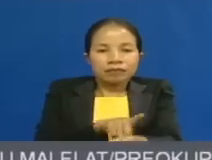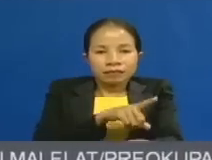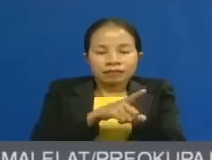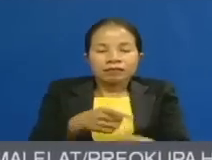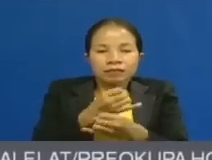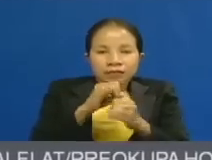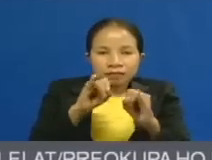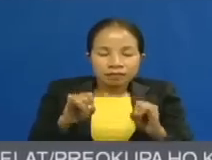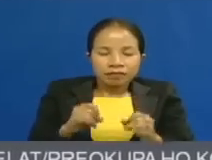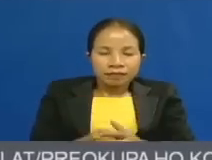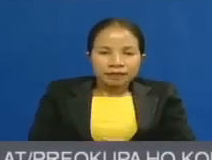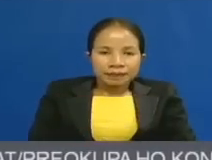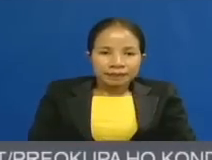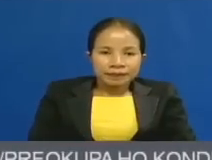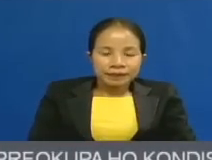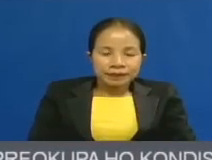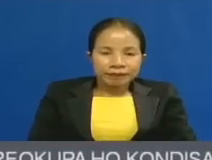referendo. Então,